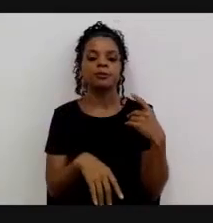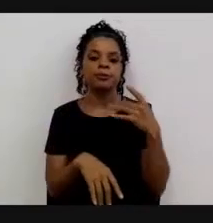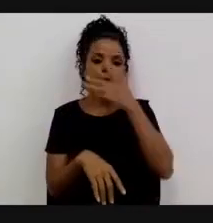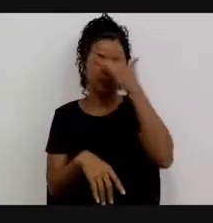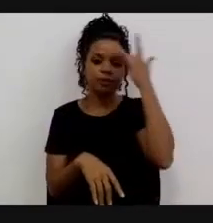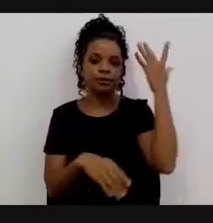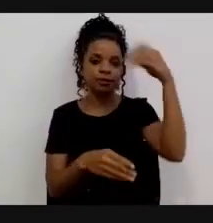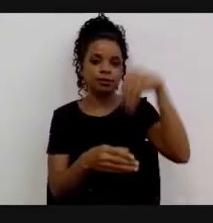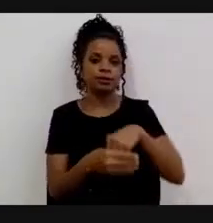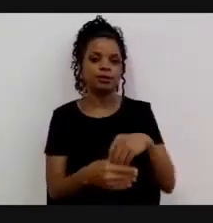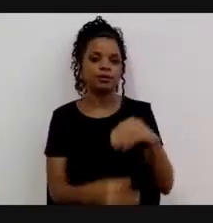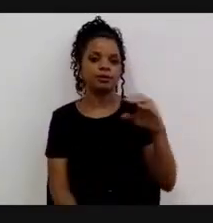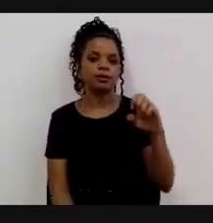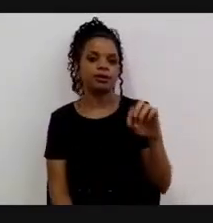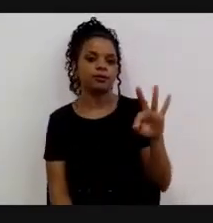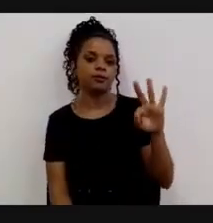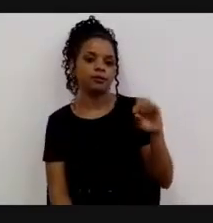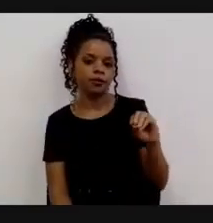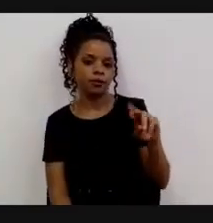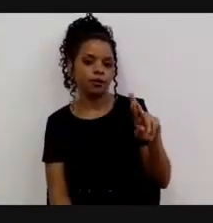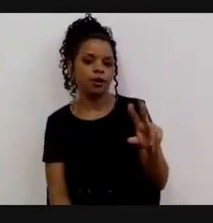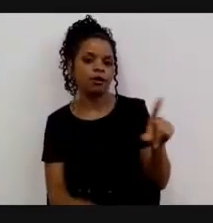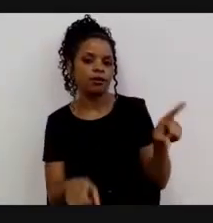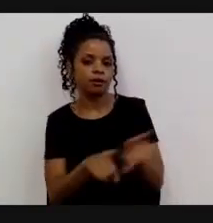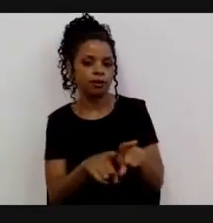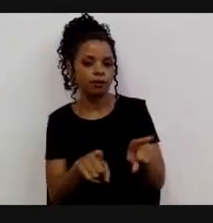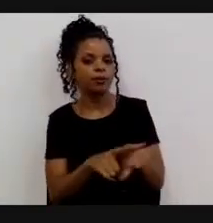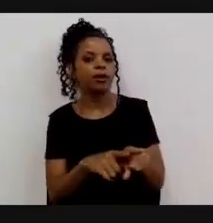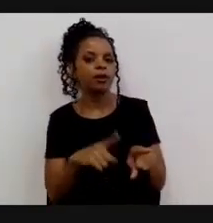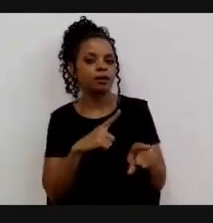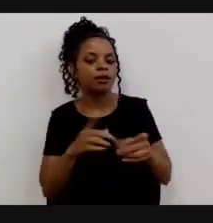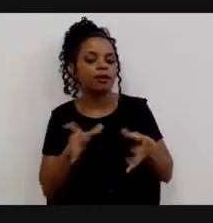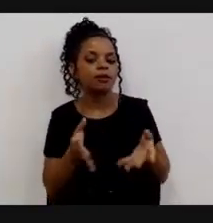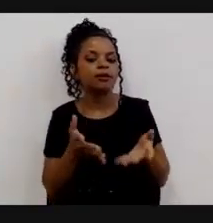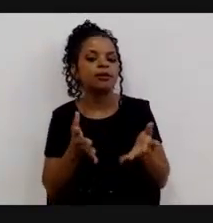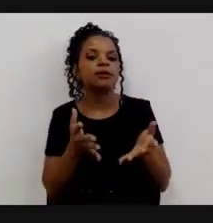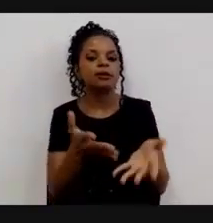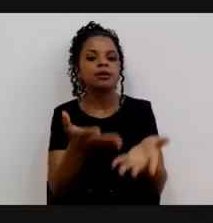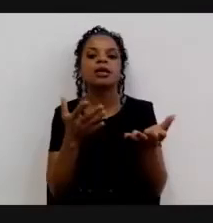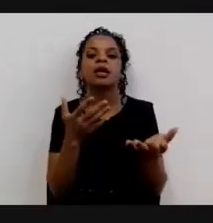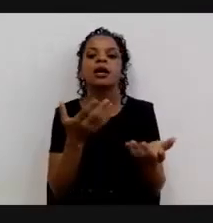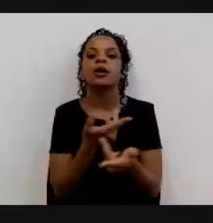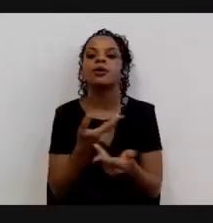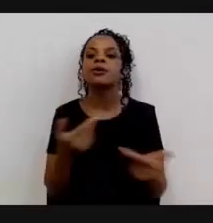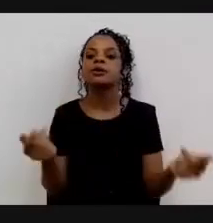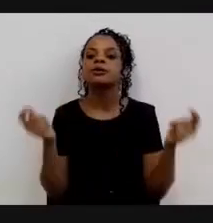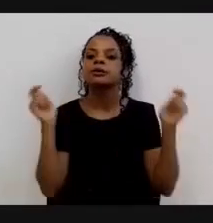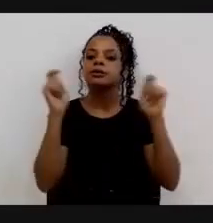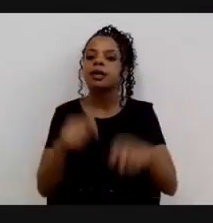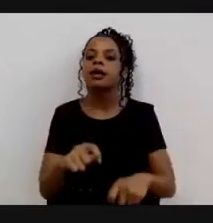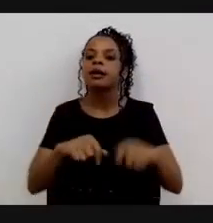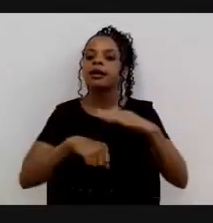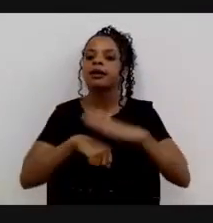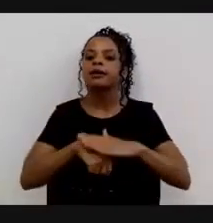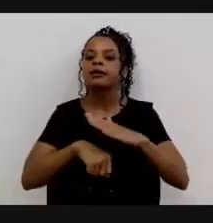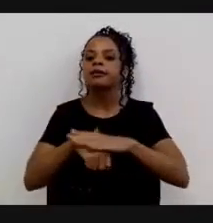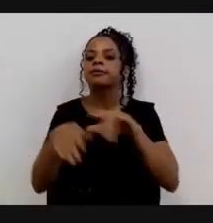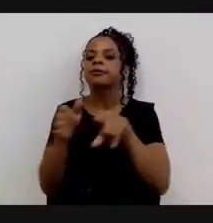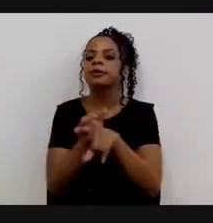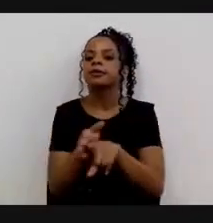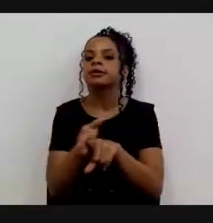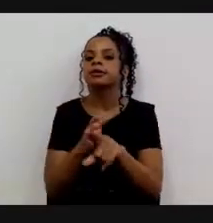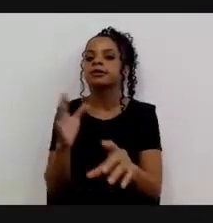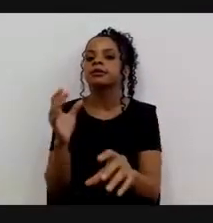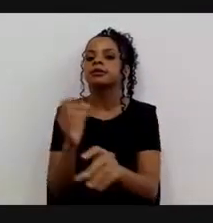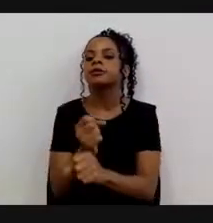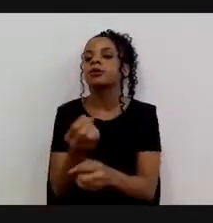uma deixa bacana de coisas que podem ser desenvolvidas, principalmente para aqueles que querem desenvolver pesquisas qualitativas